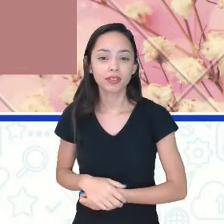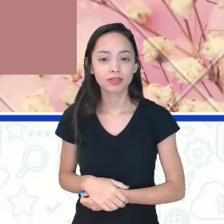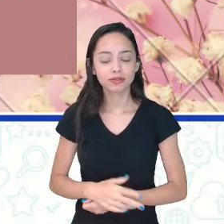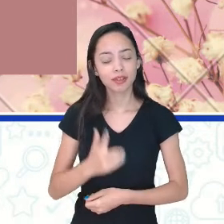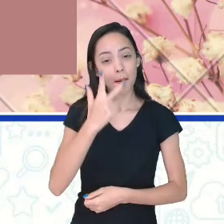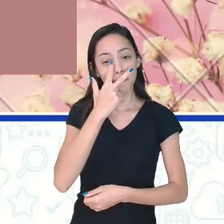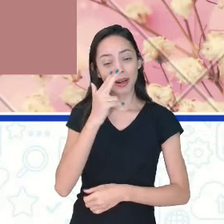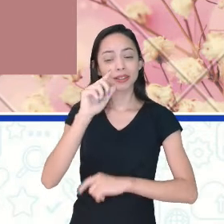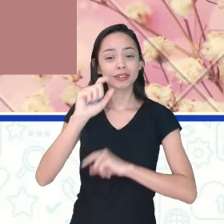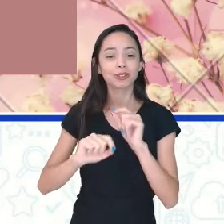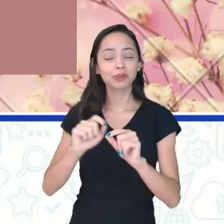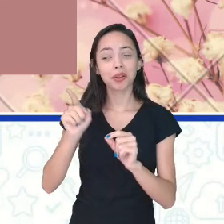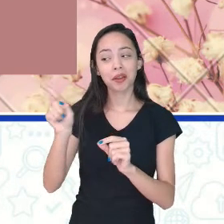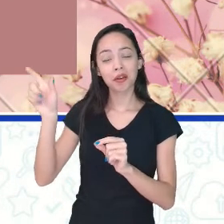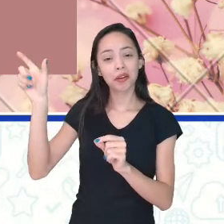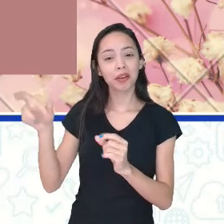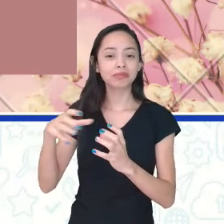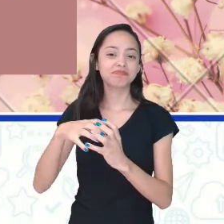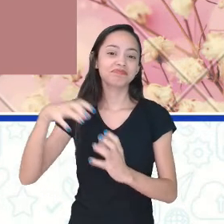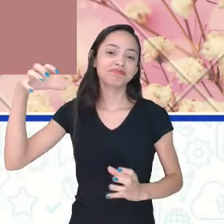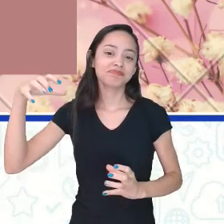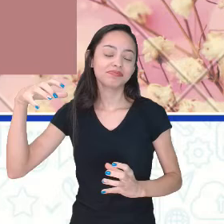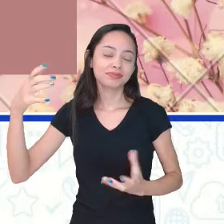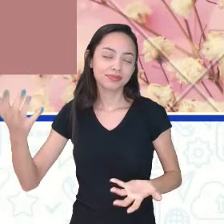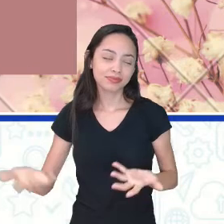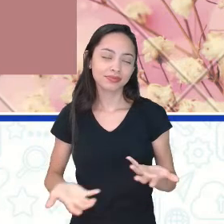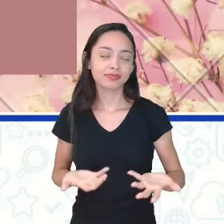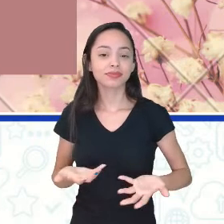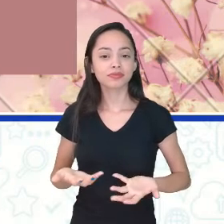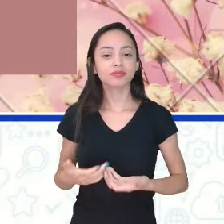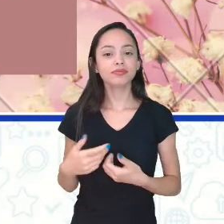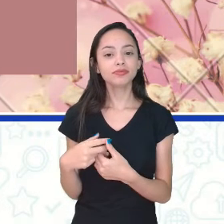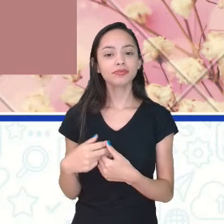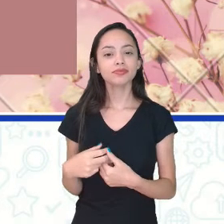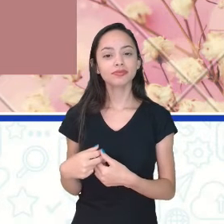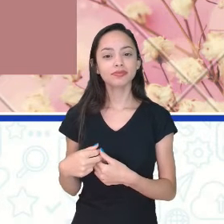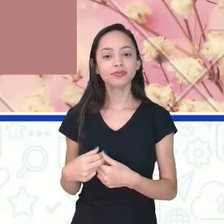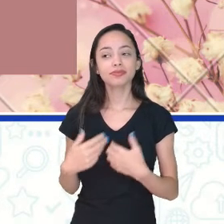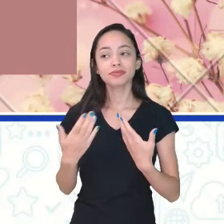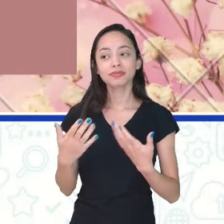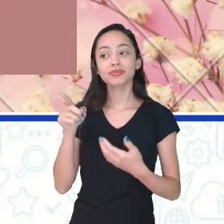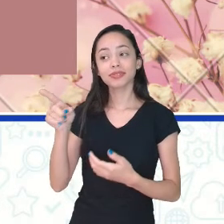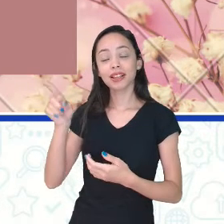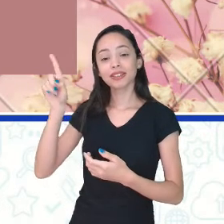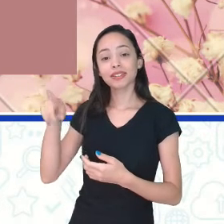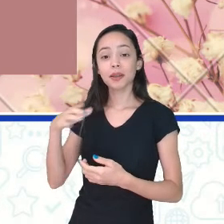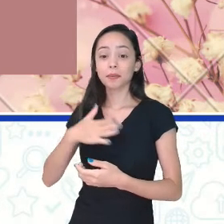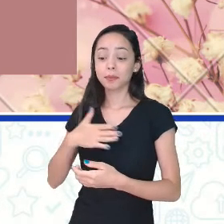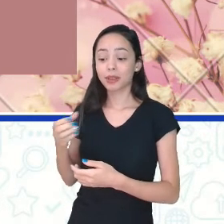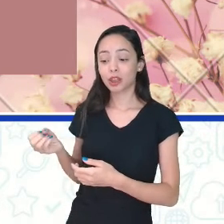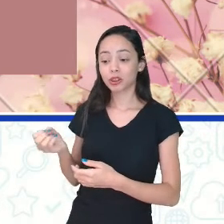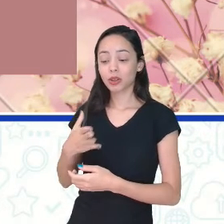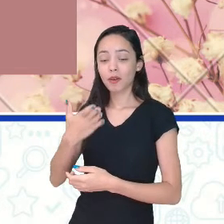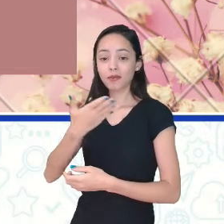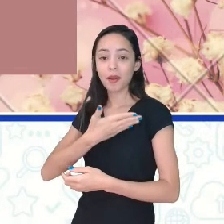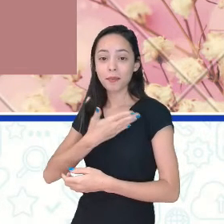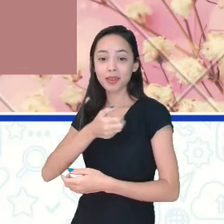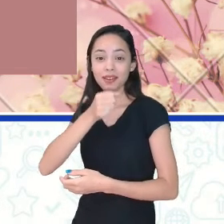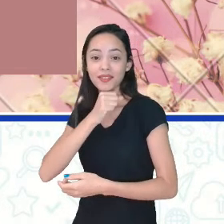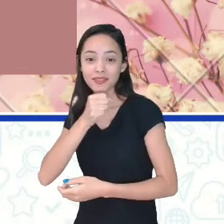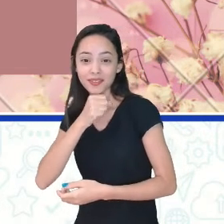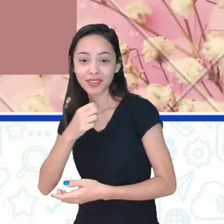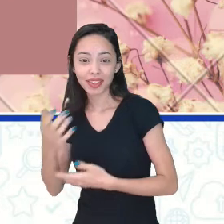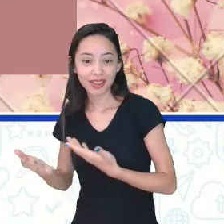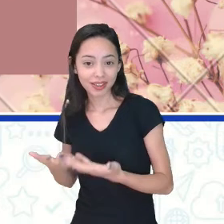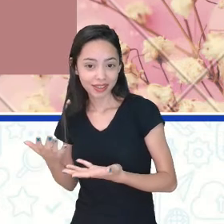entende o que é sobre a idade. Então, essa é minha nova amiga velha. e essa minha velha amiga nova. Já pensaram,